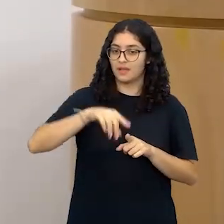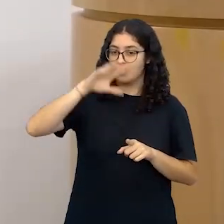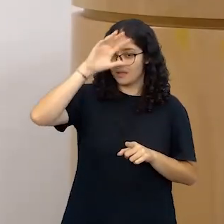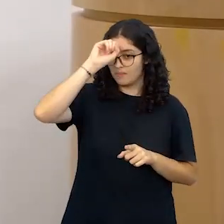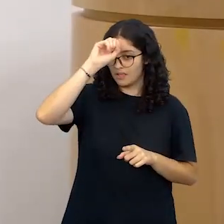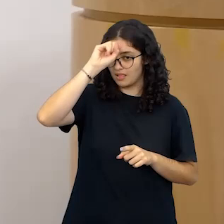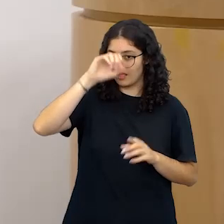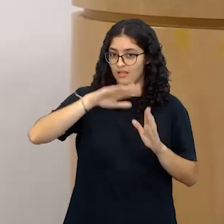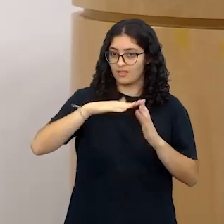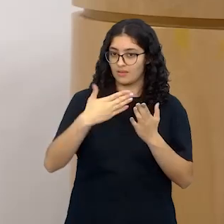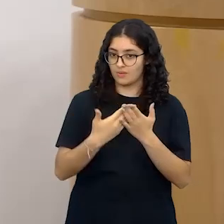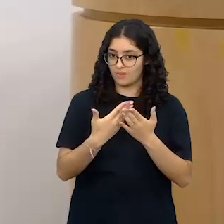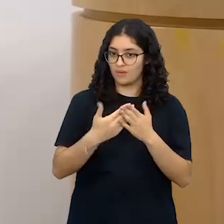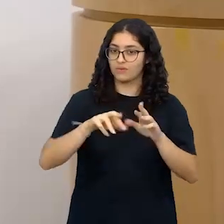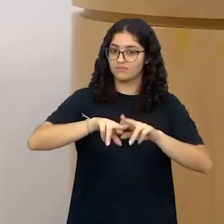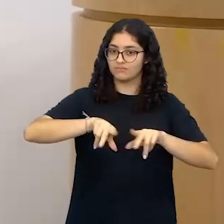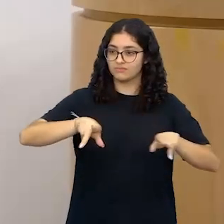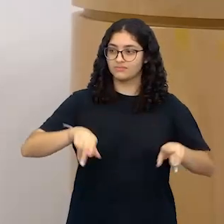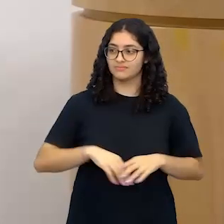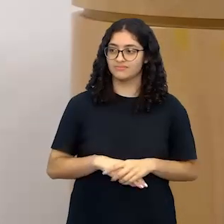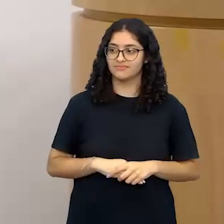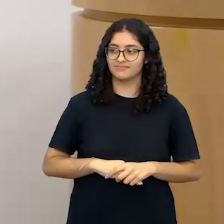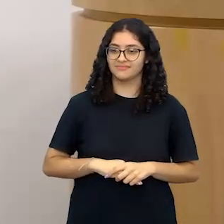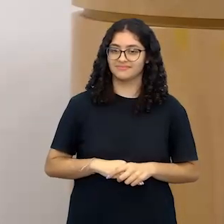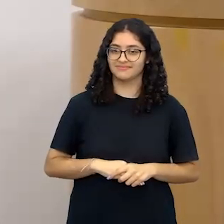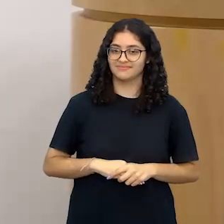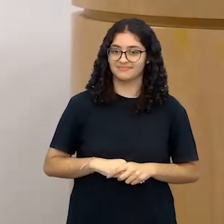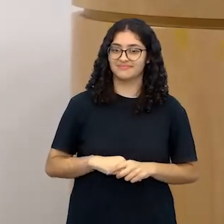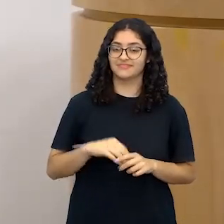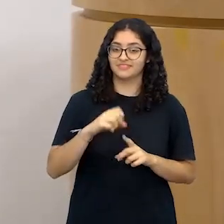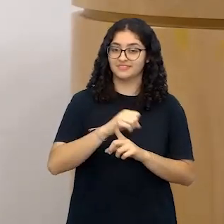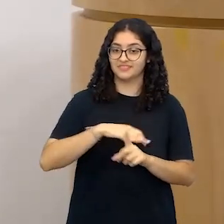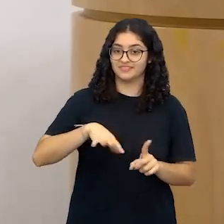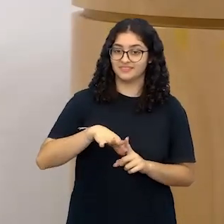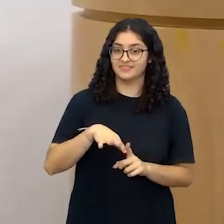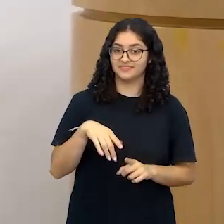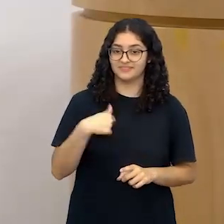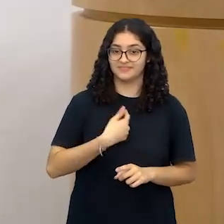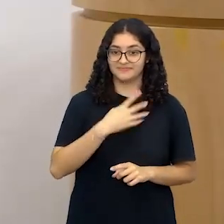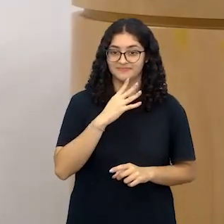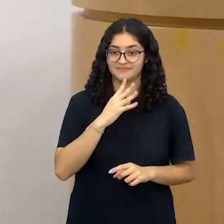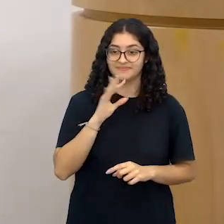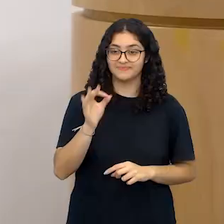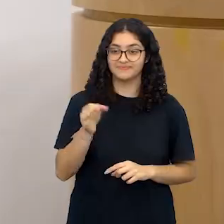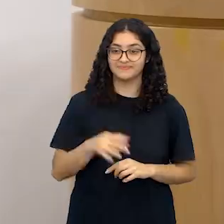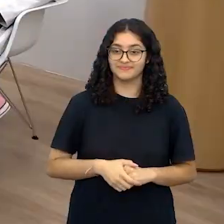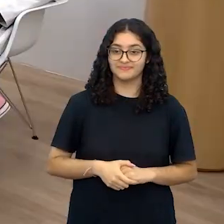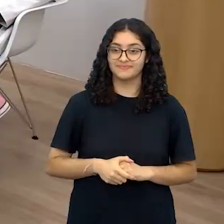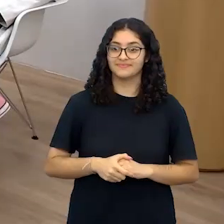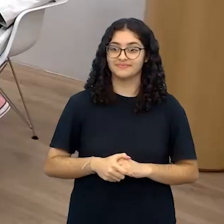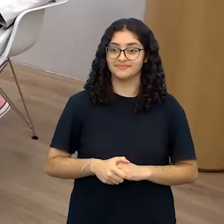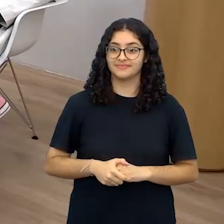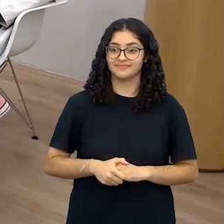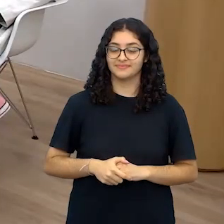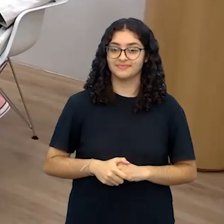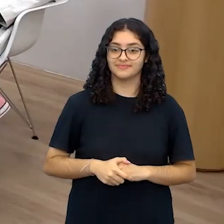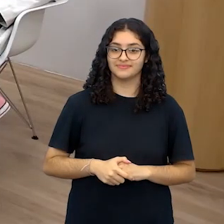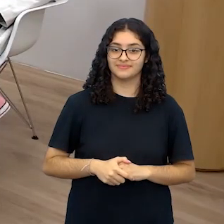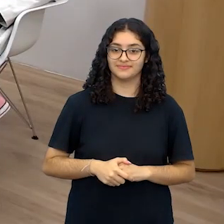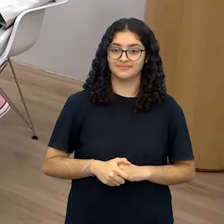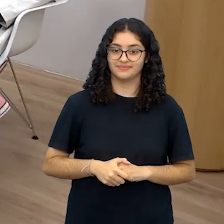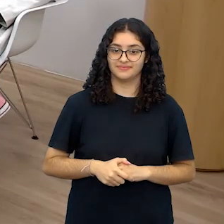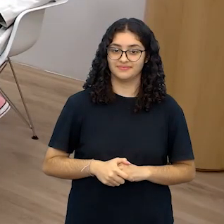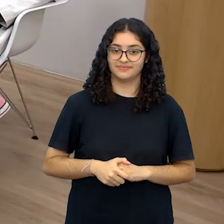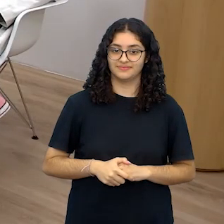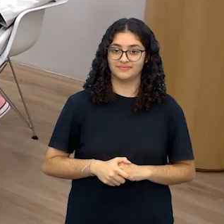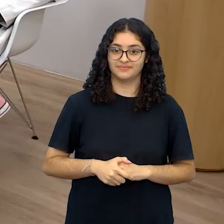a escola é diversa tão quanto a sociedade que a gente conhece. Professora, com essa sua fala aí, agora